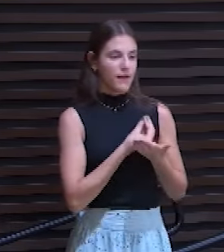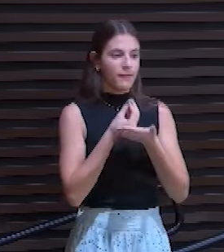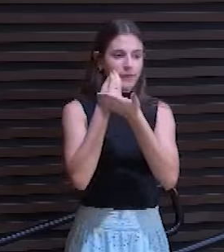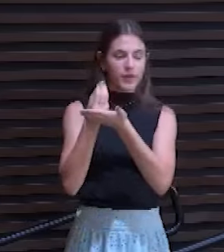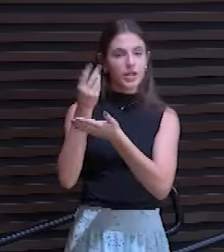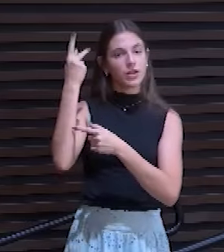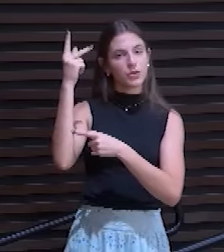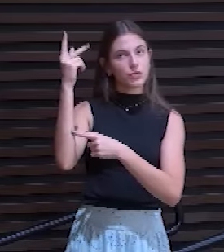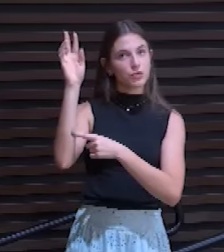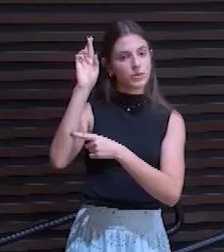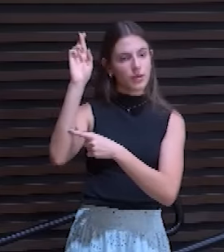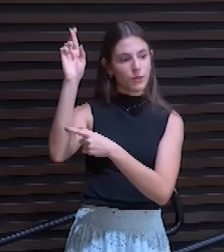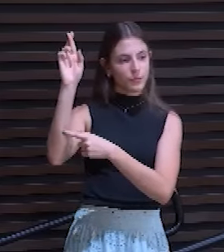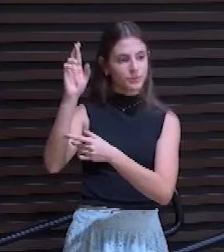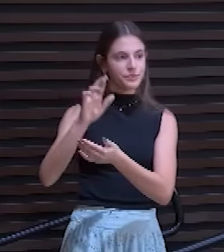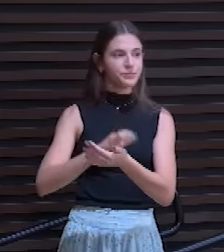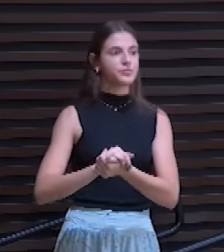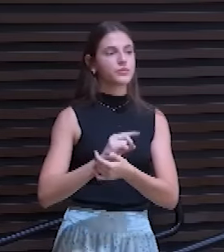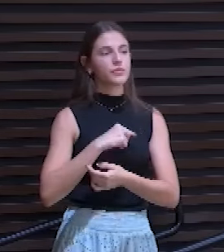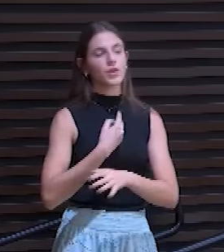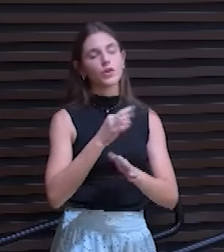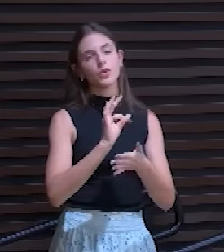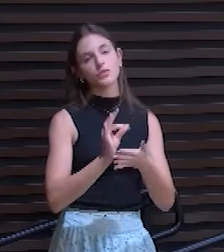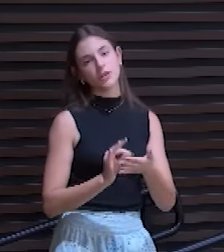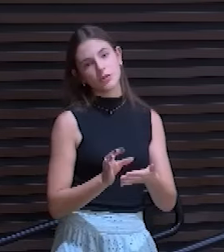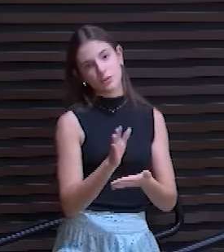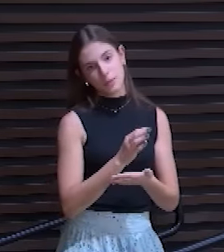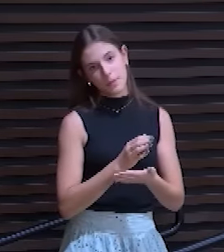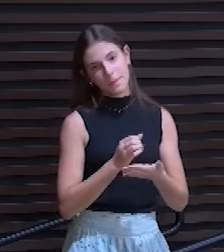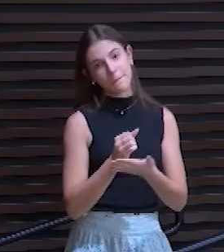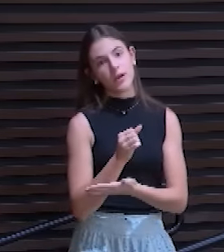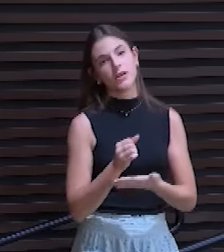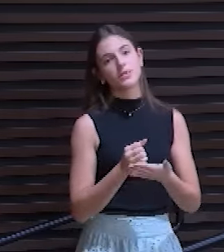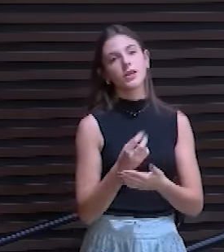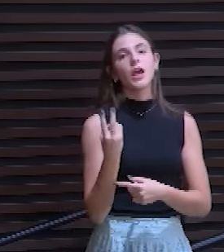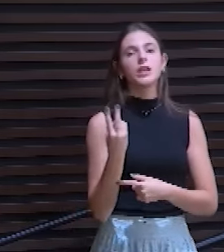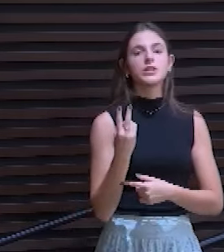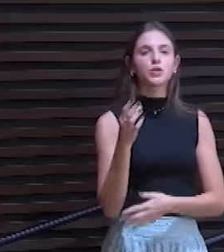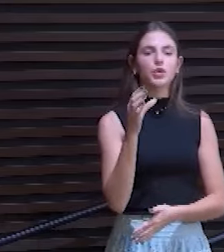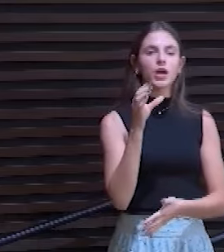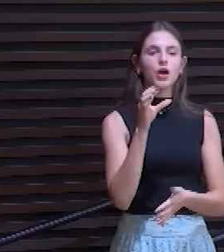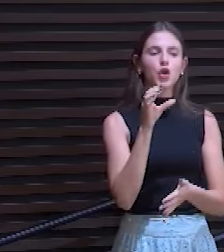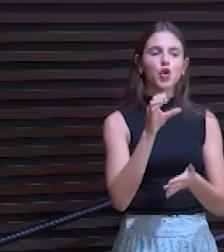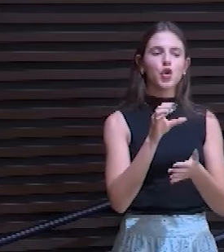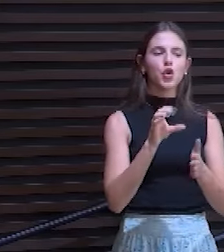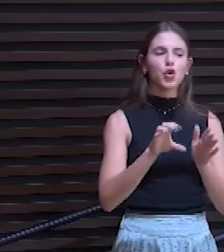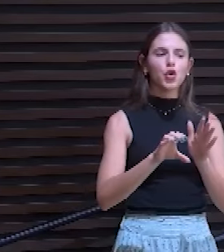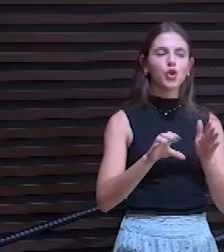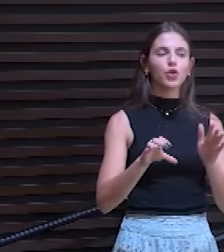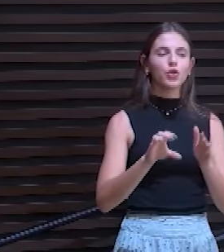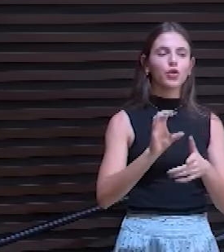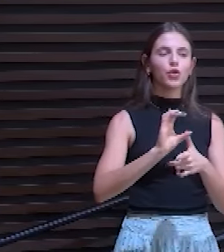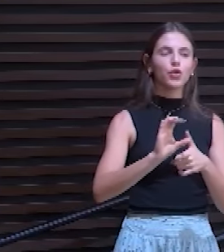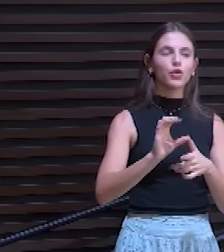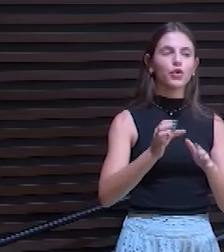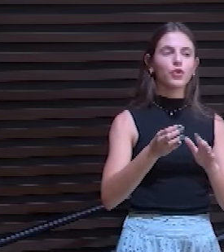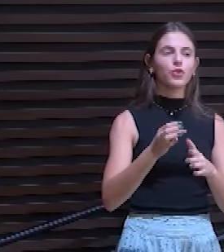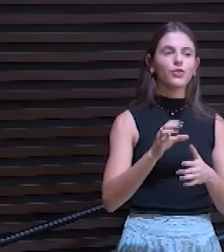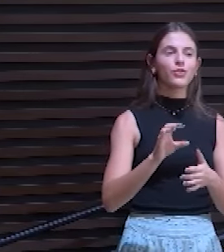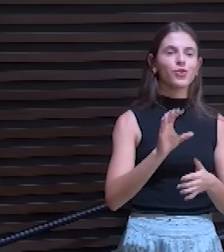texto base é 2 Coríntios capítulo 5, versículo 18 a 20.